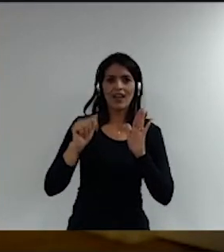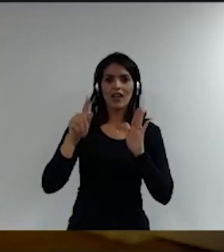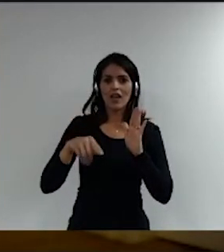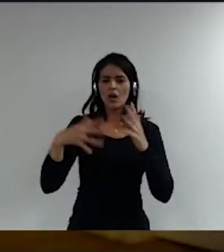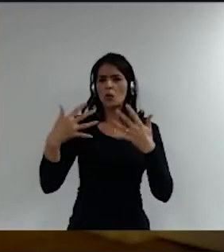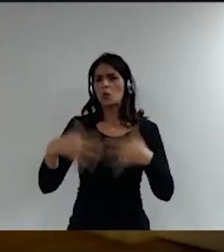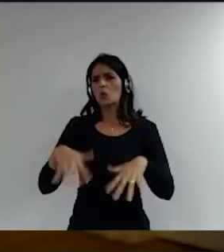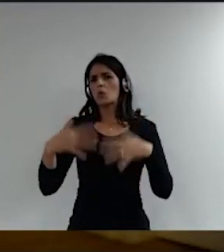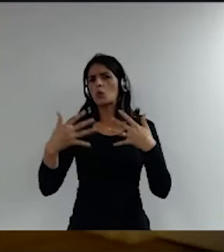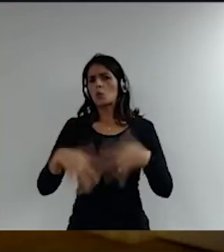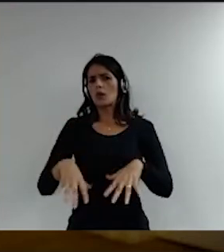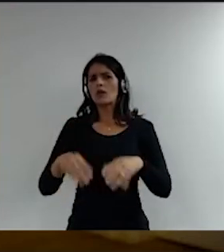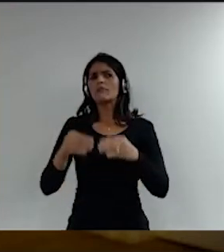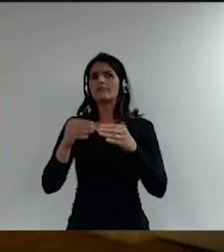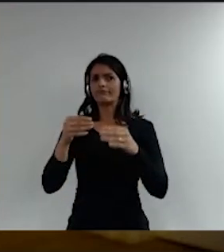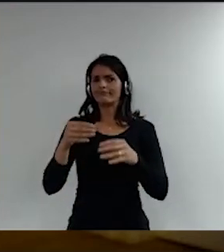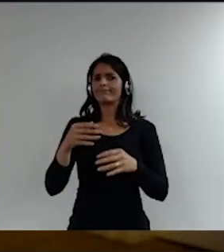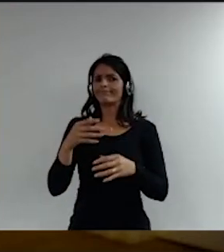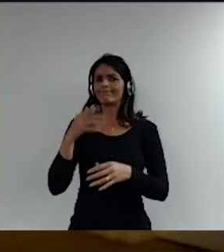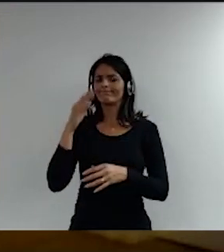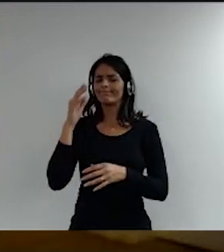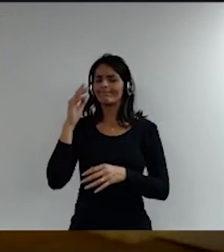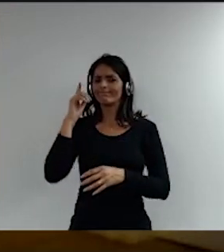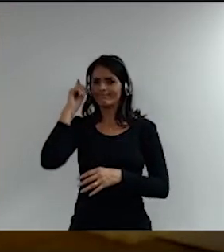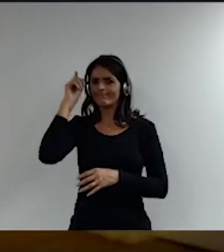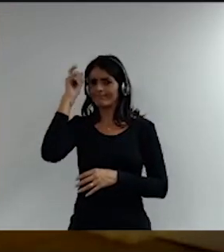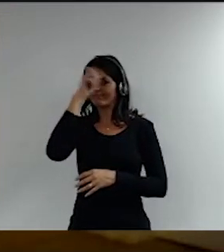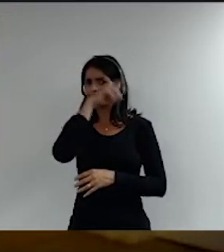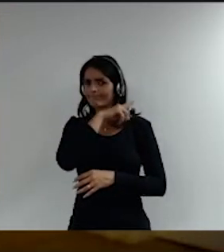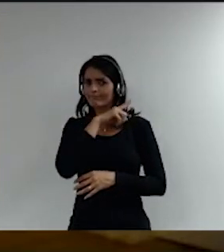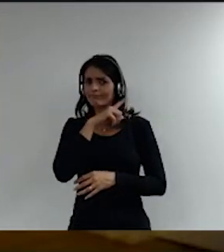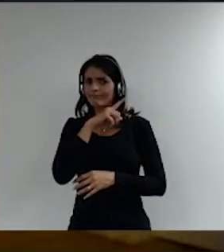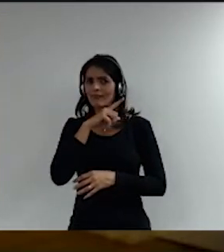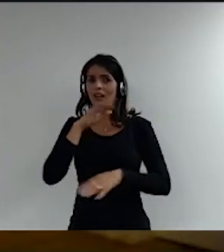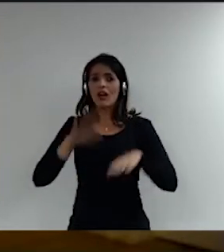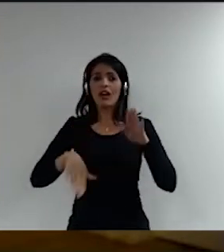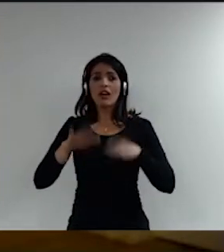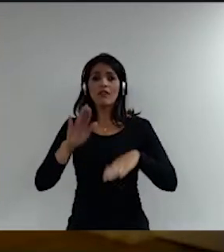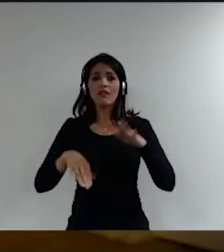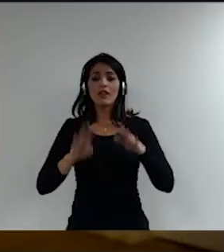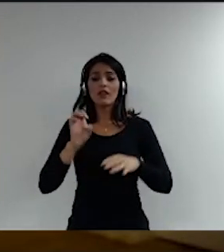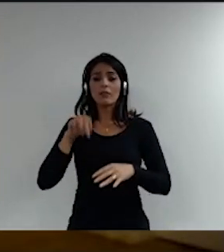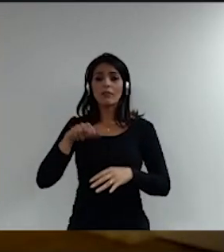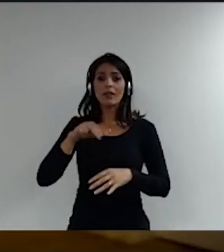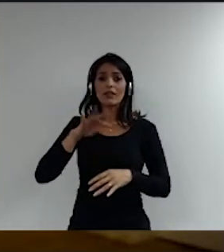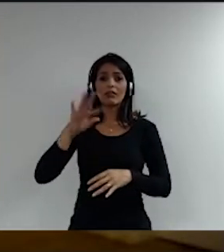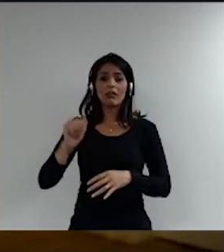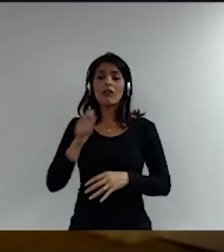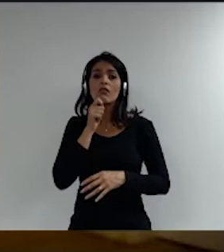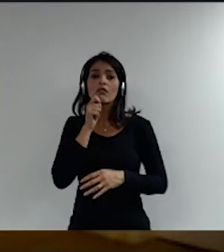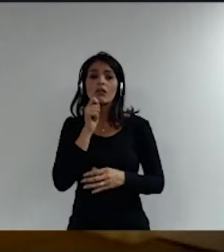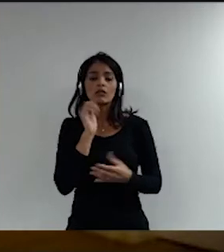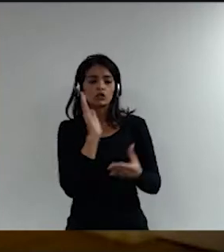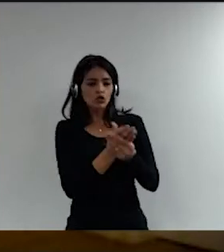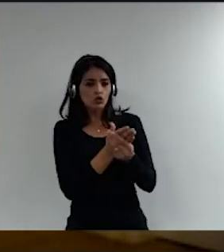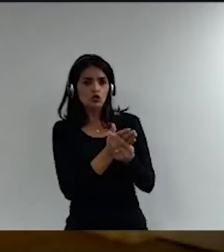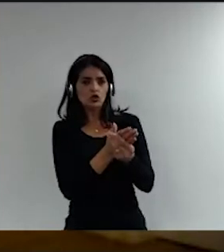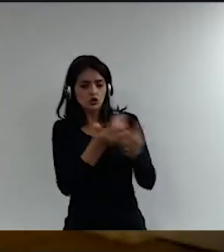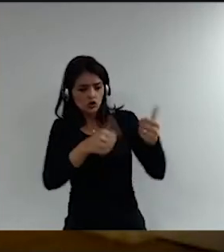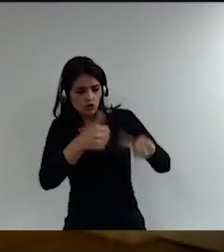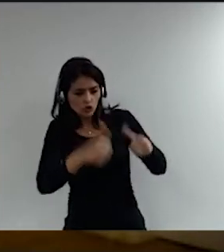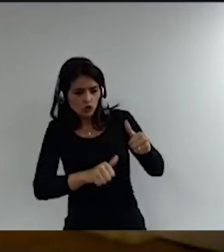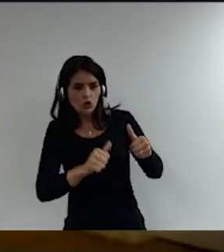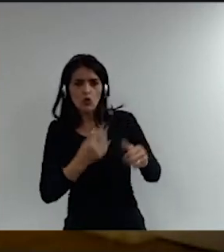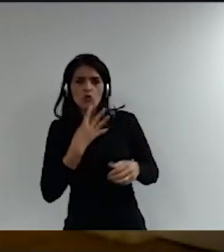colegas, às vezes, nem sempre são cuidadosos. Às vezes, colocam a ementa a tese que ele não julgou porque ele não conheceu o recurso. E é